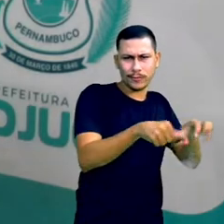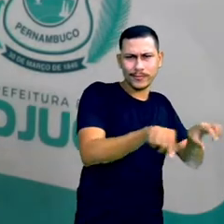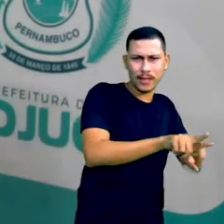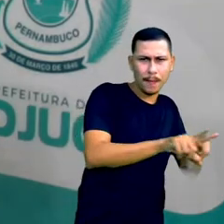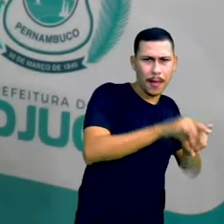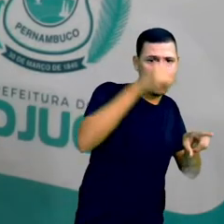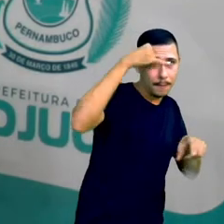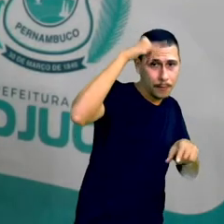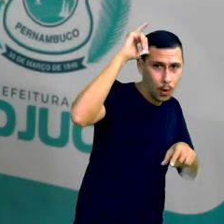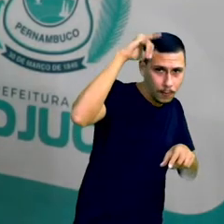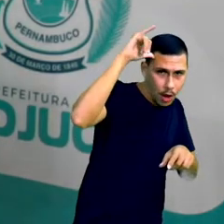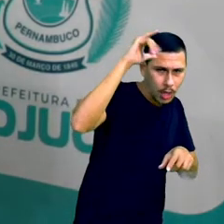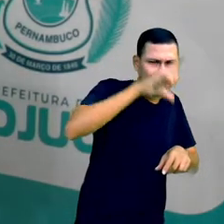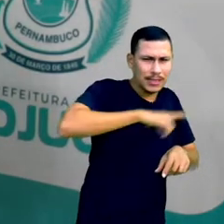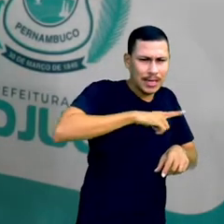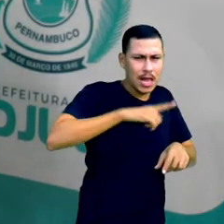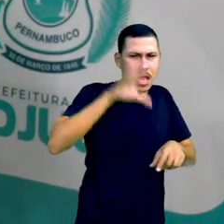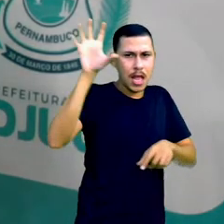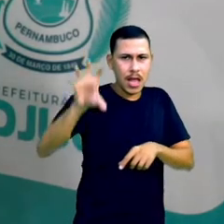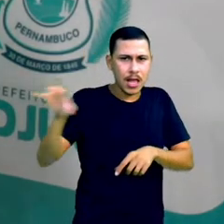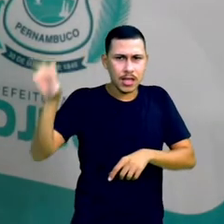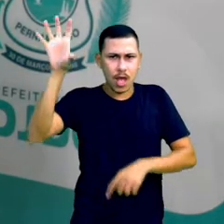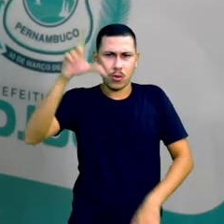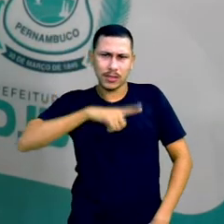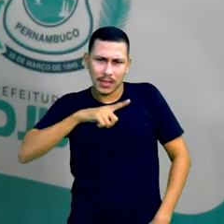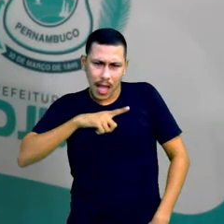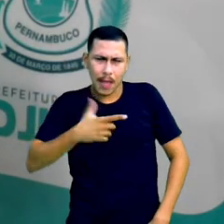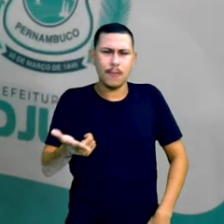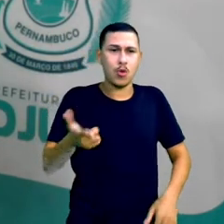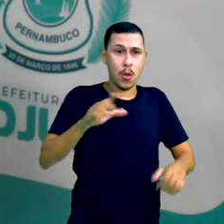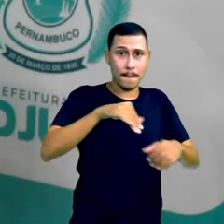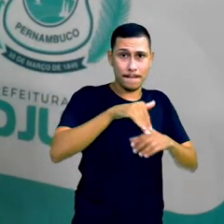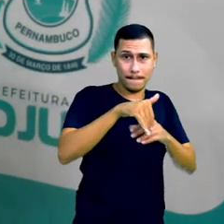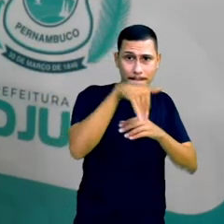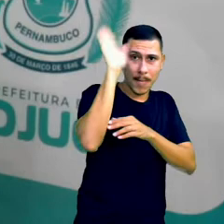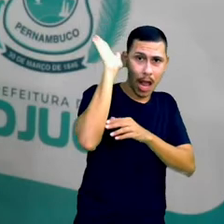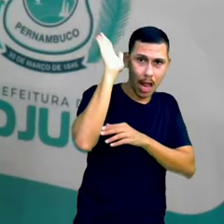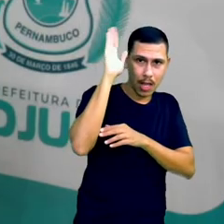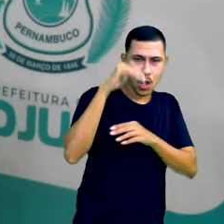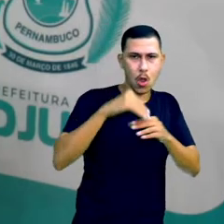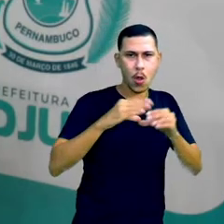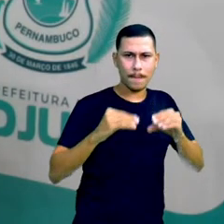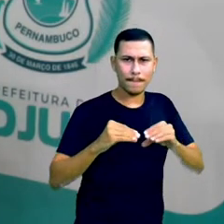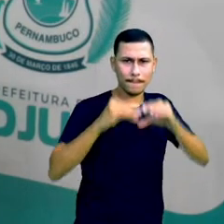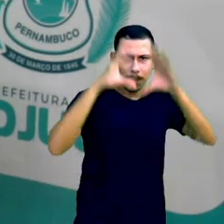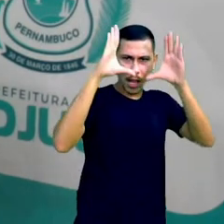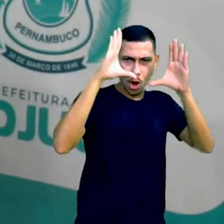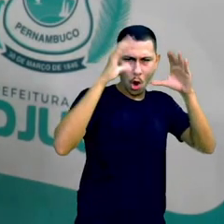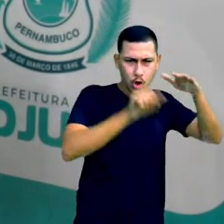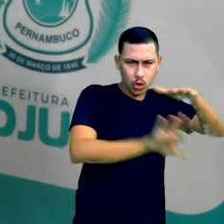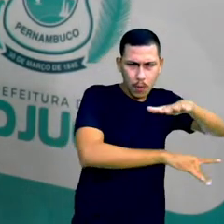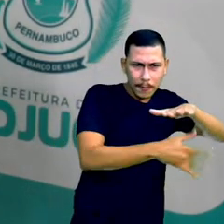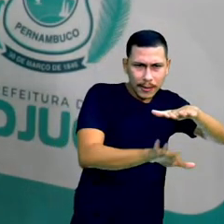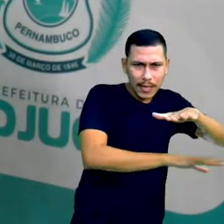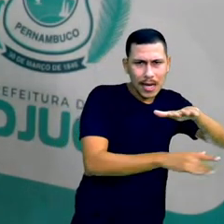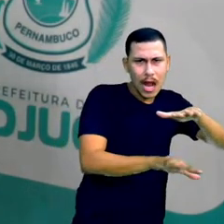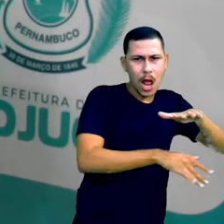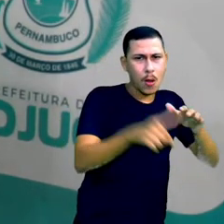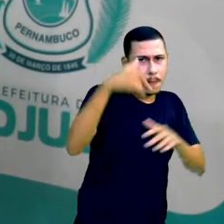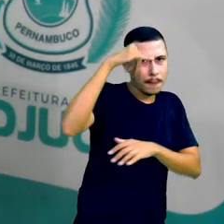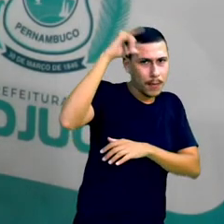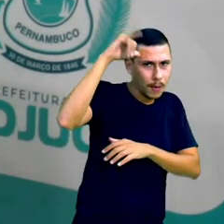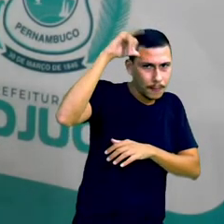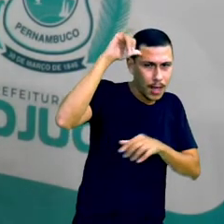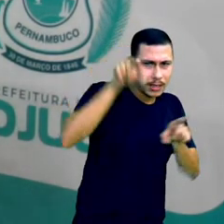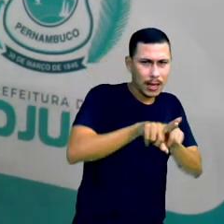é onde a gente tem um dos maiores rebanhos bovinos do mundo, certo? Na região do Pantanal. A gente tem também o cultivo